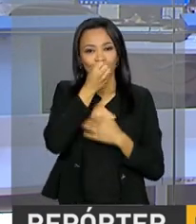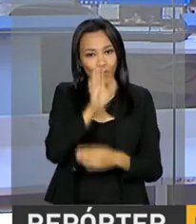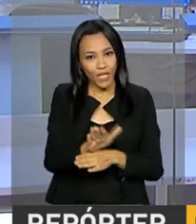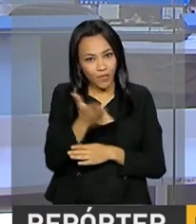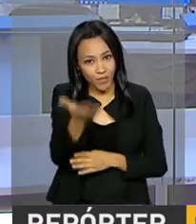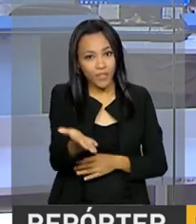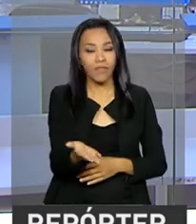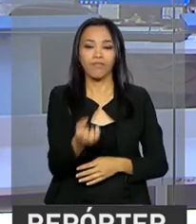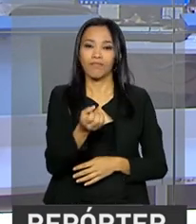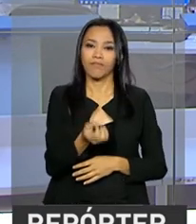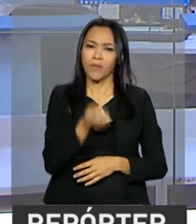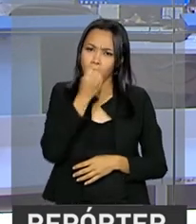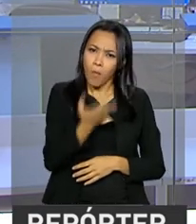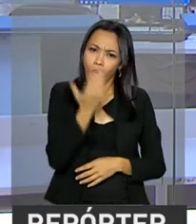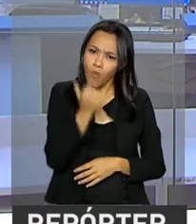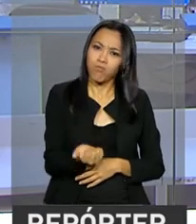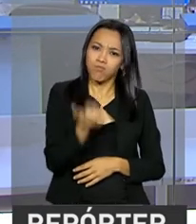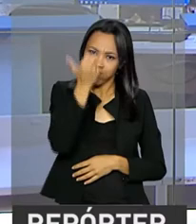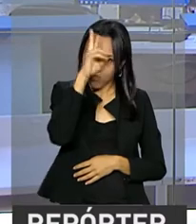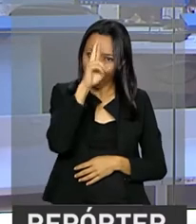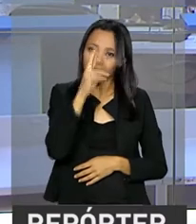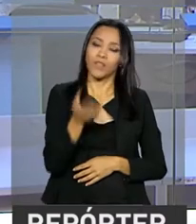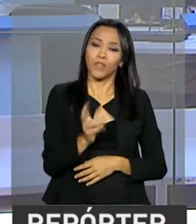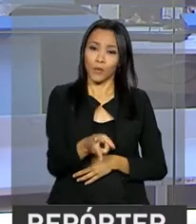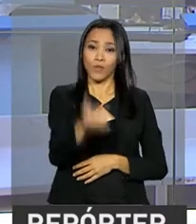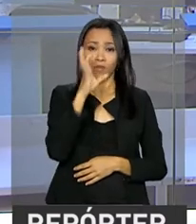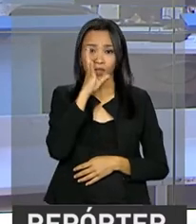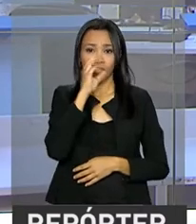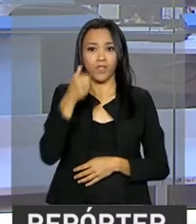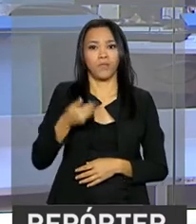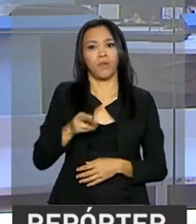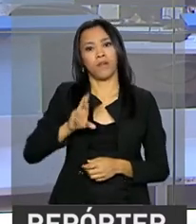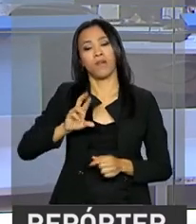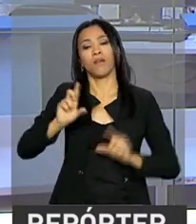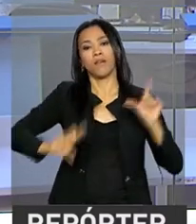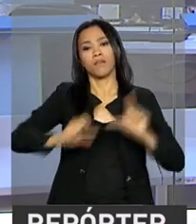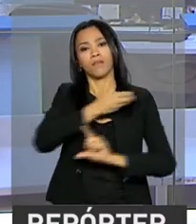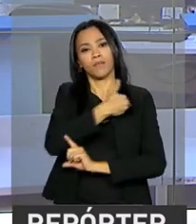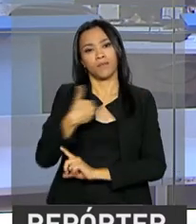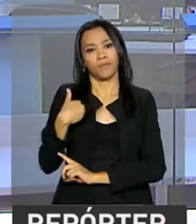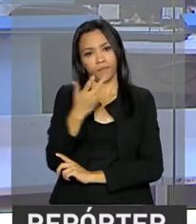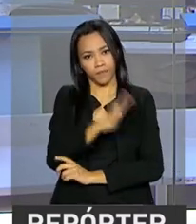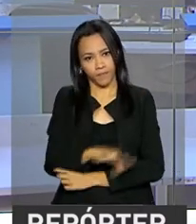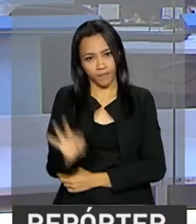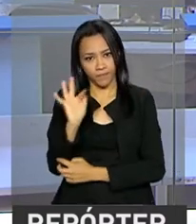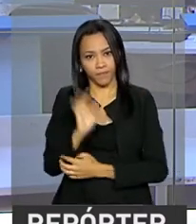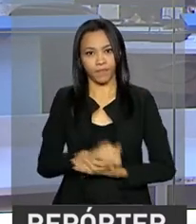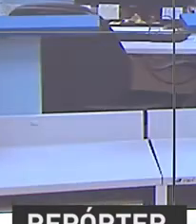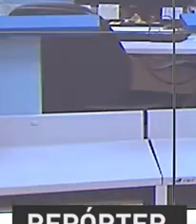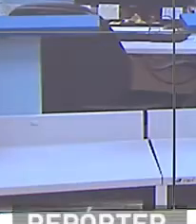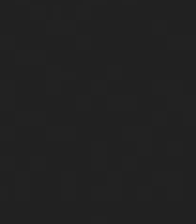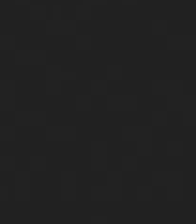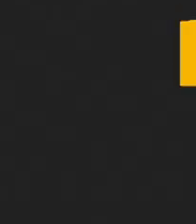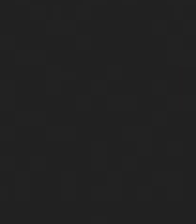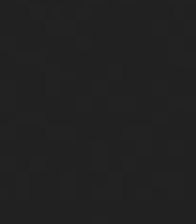boa tarde pra você um bom almoço e continue com a gente na tv nbr a tv do governo federal